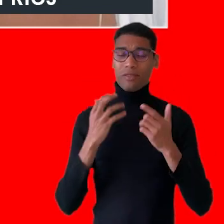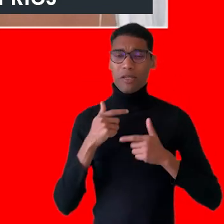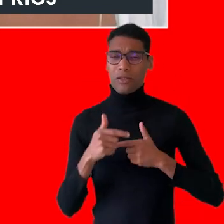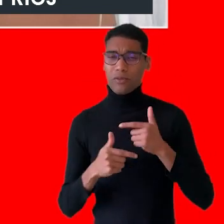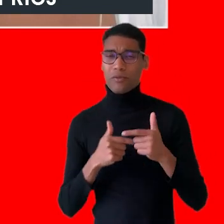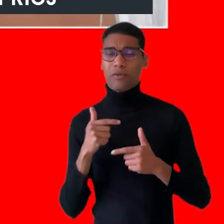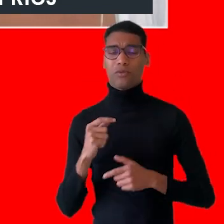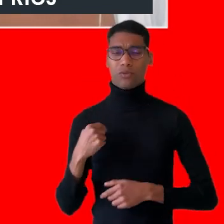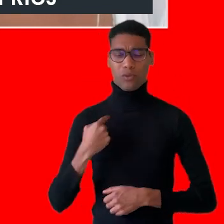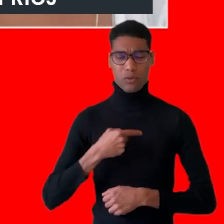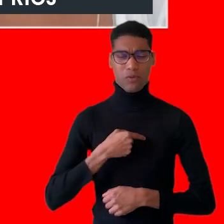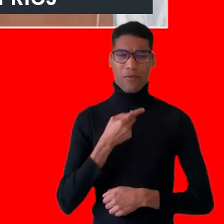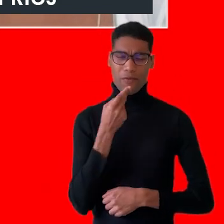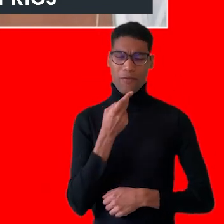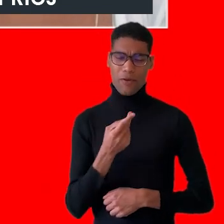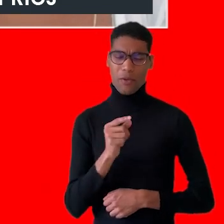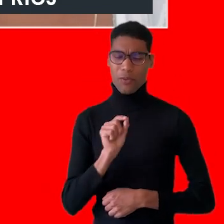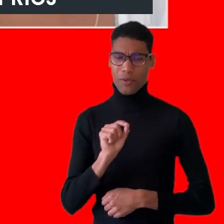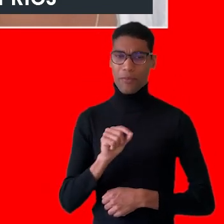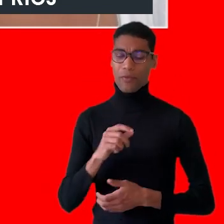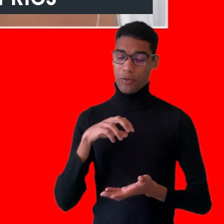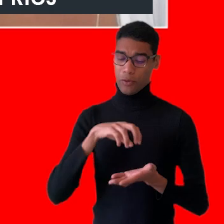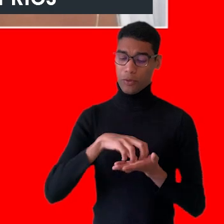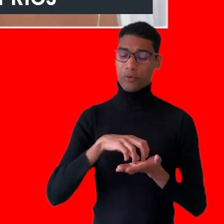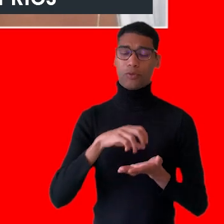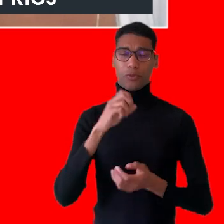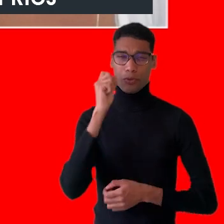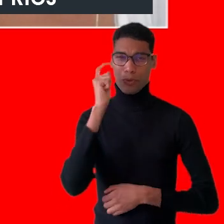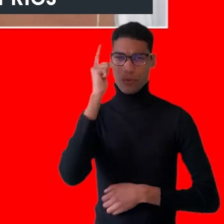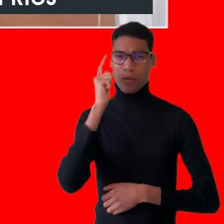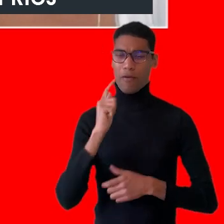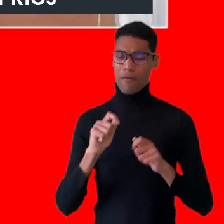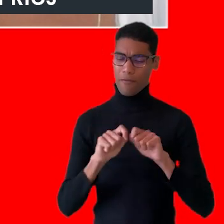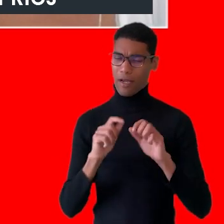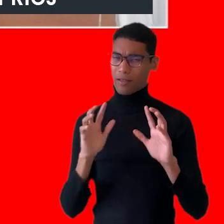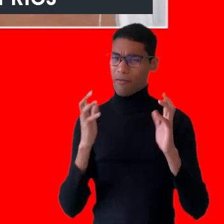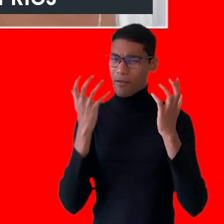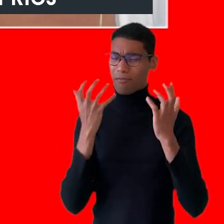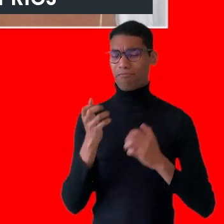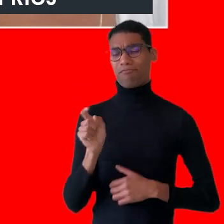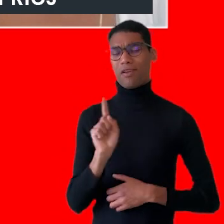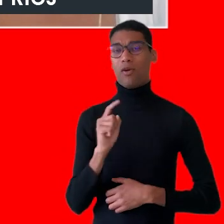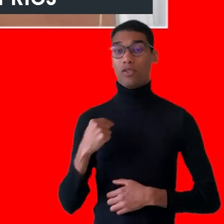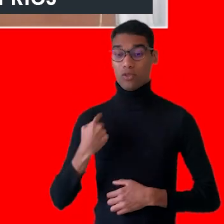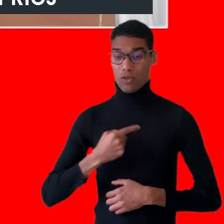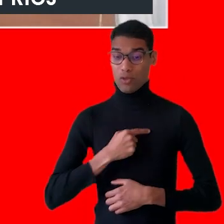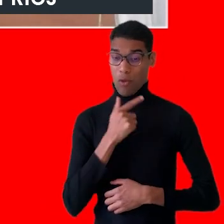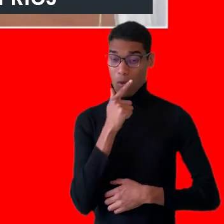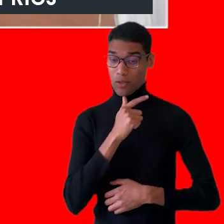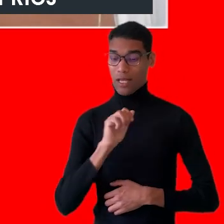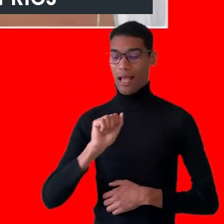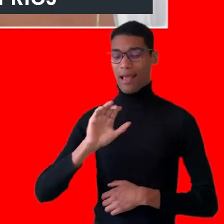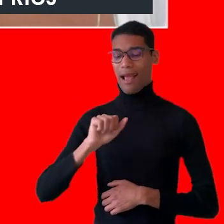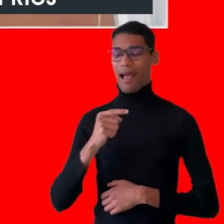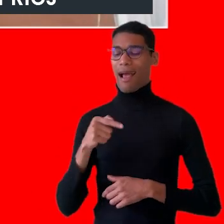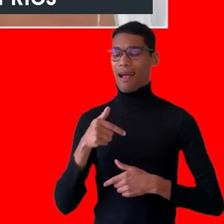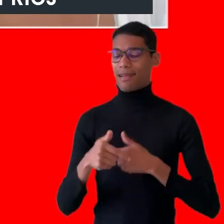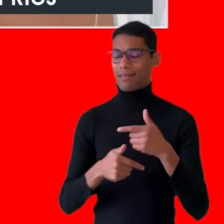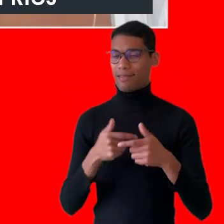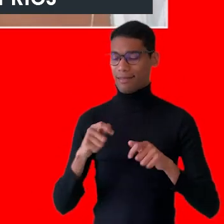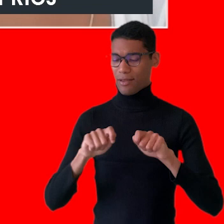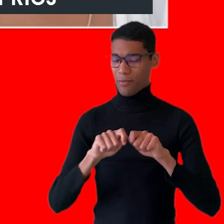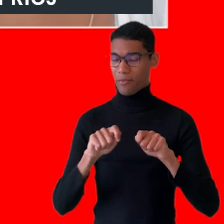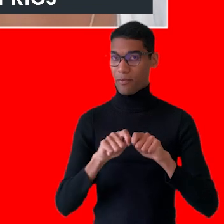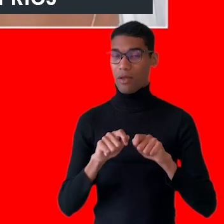dessa ação, né? A gente costuma dizer aqui. E o Centro Cultural, a gente não realiza evento, a gente realiza ação, né? E essa é uma